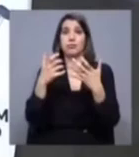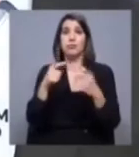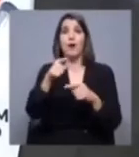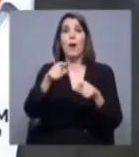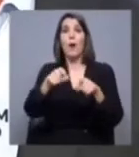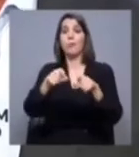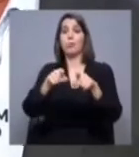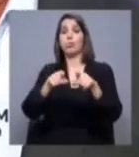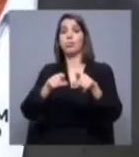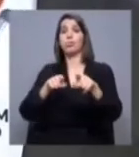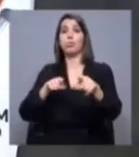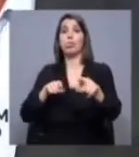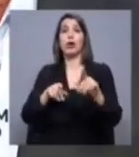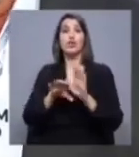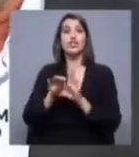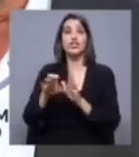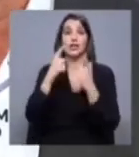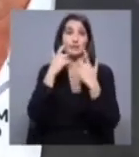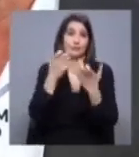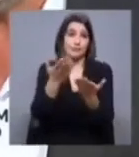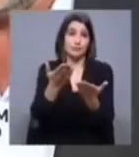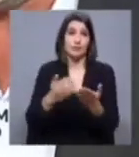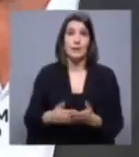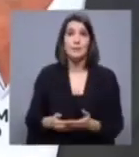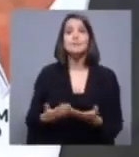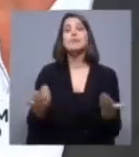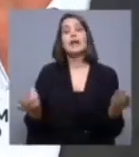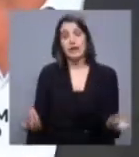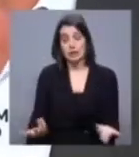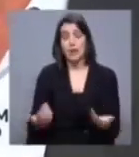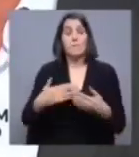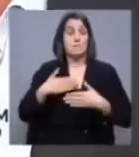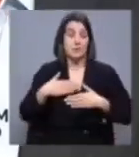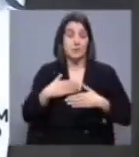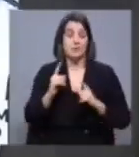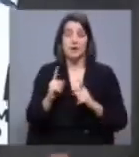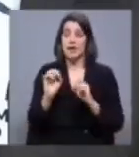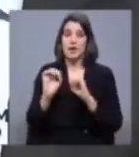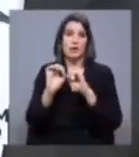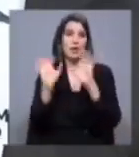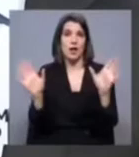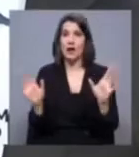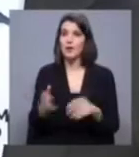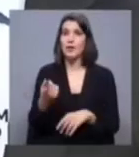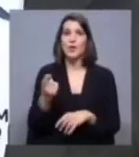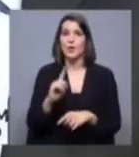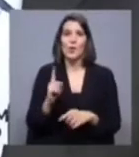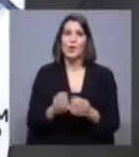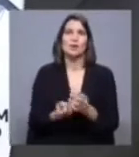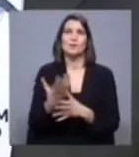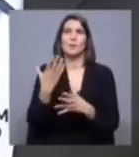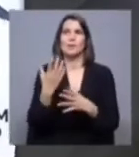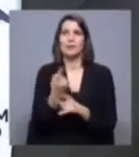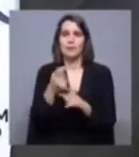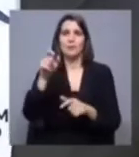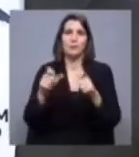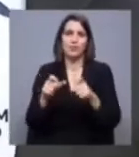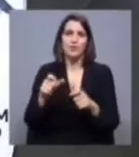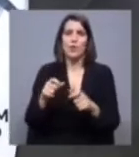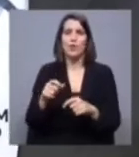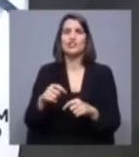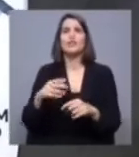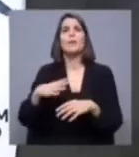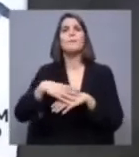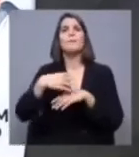velocidade que o Chega está a ter. Mas não vamos ser terceira, E então, isto para mim é evidente, não é uma enorme surpresa, porque as pessoas devem chegar à